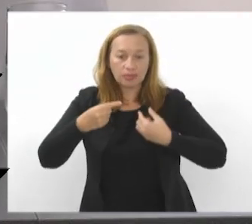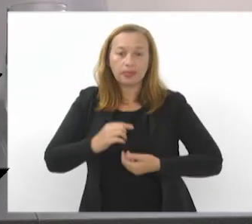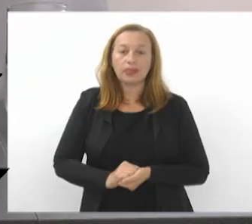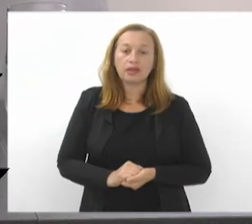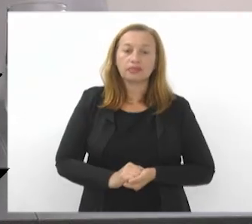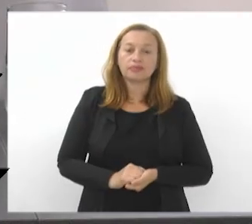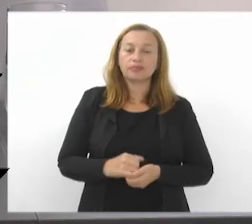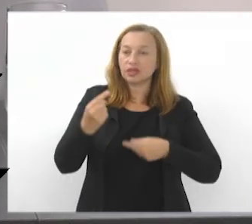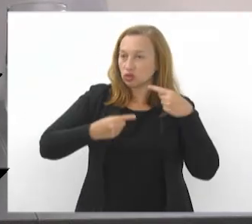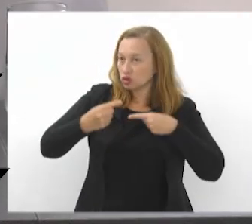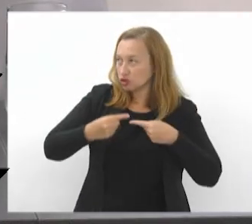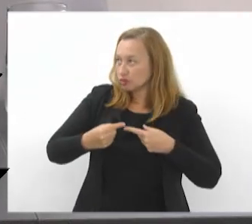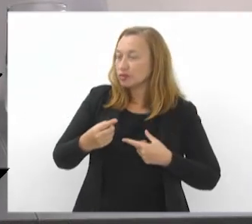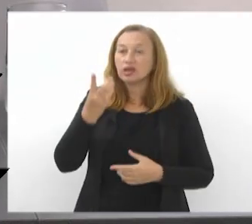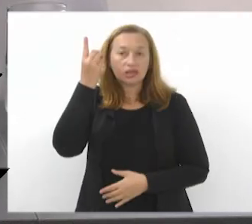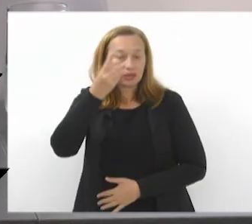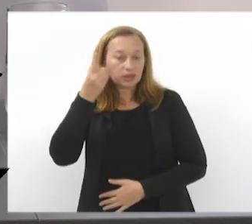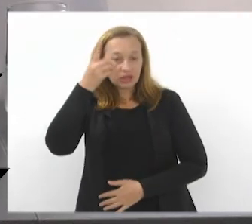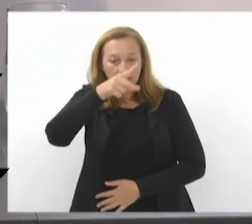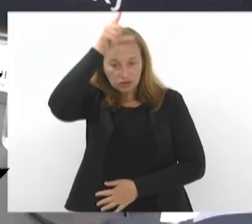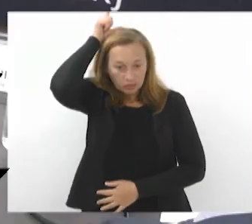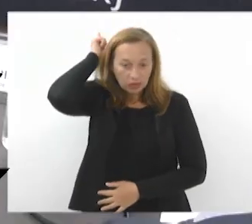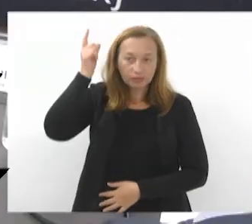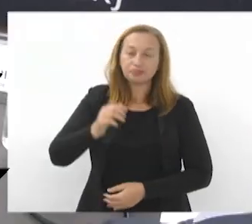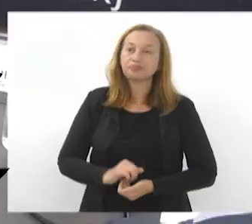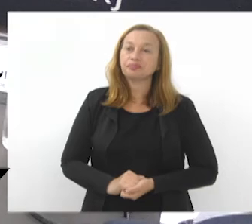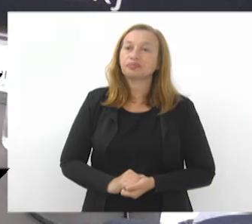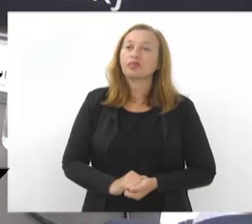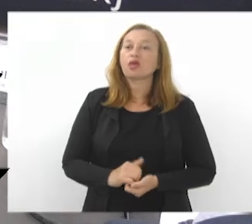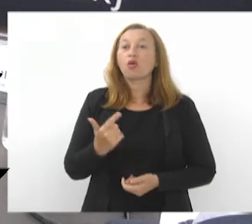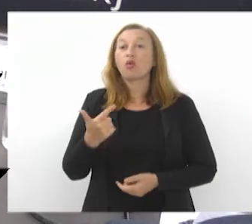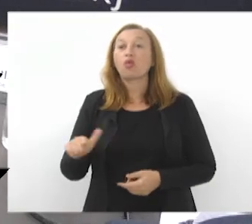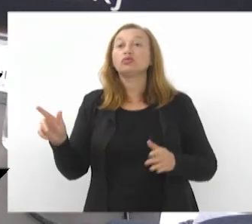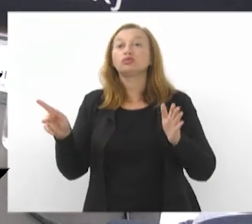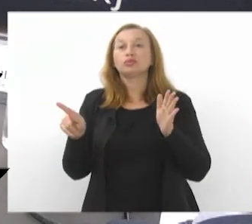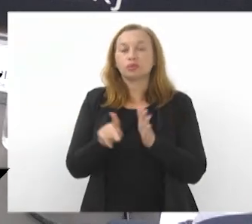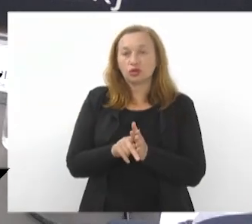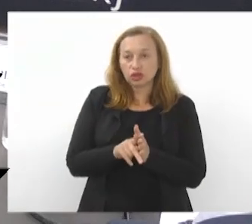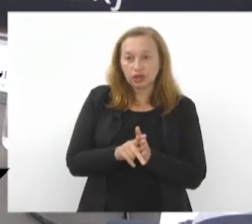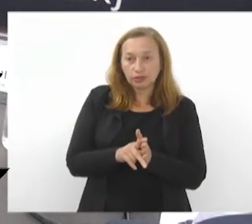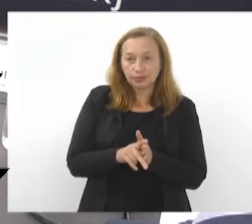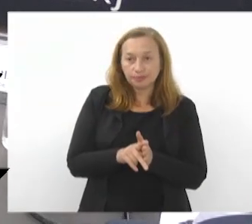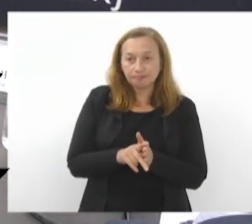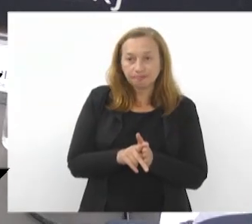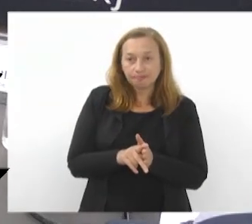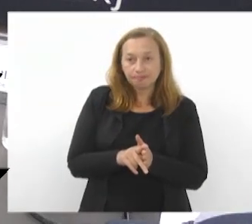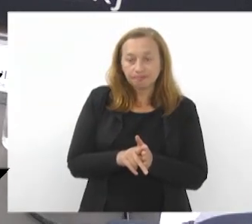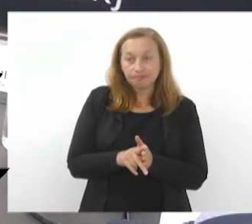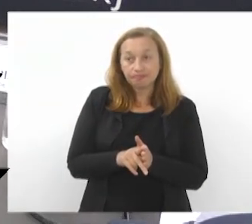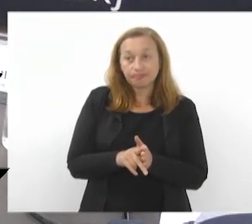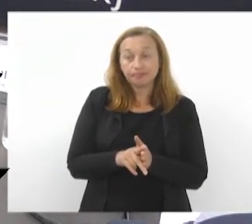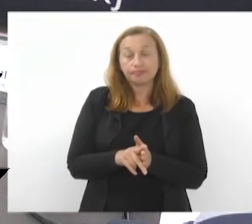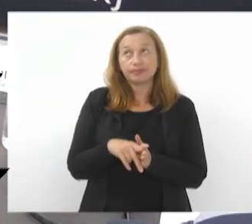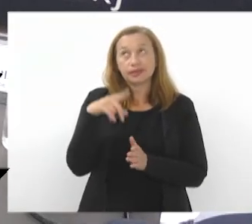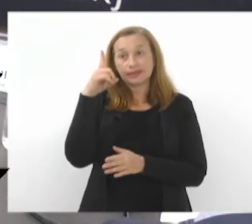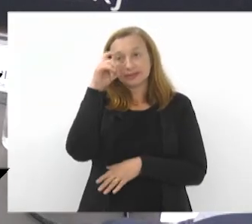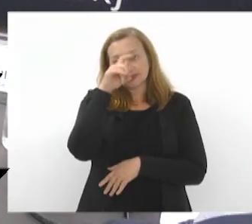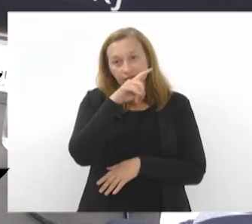Para discutir. Para discutir, deputado Luiz Paulo. Outro projeto polêmico, senhor